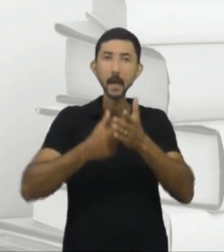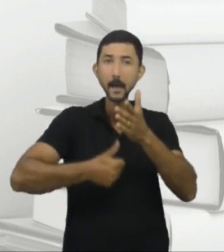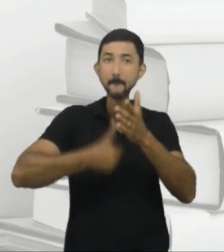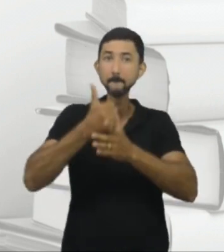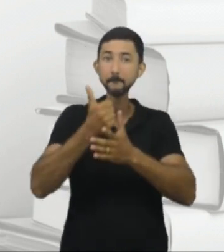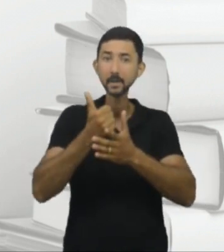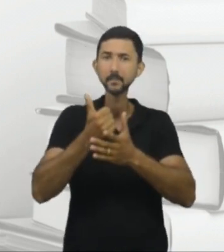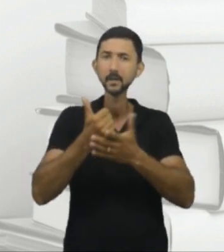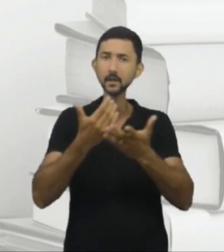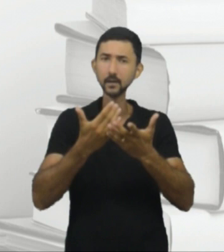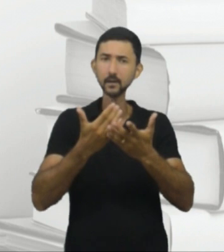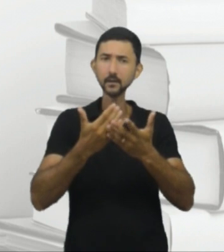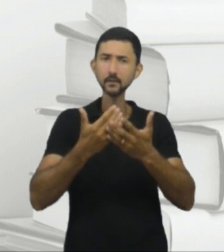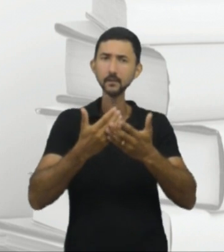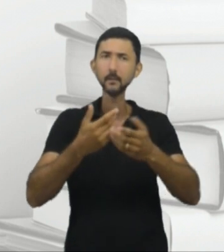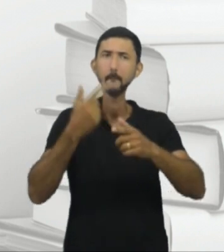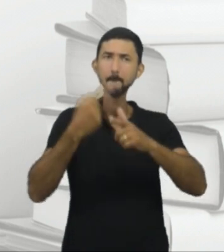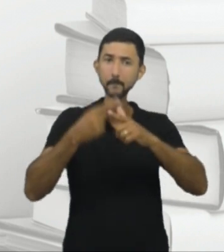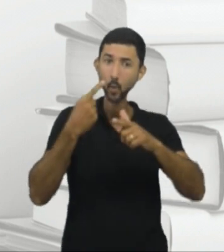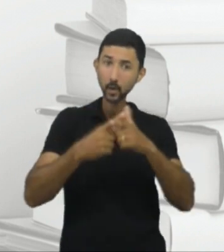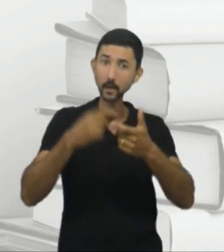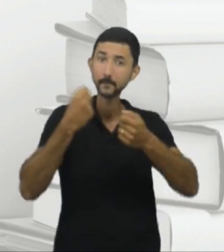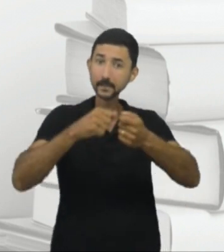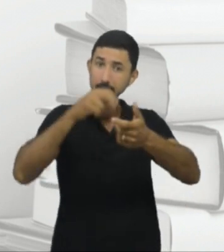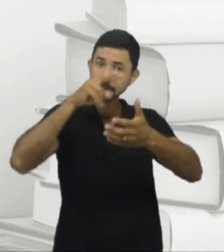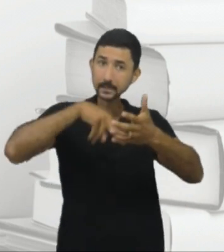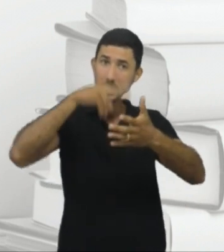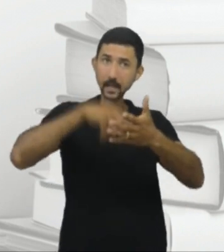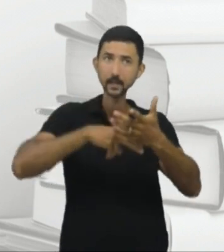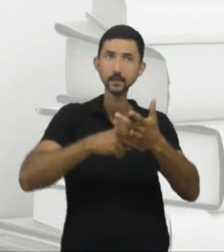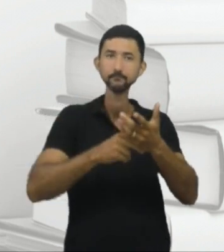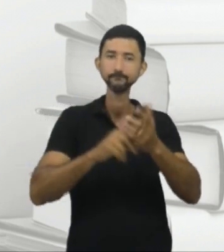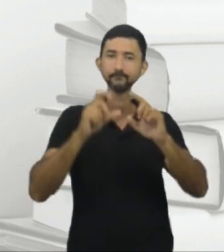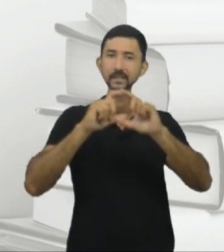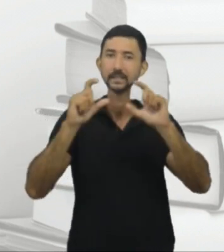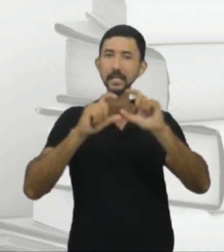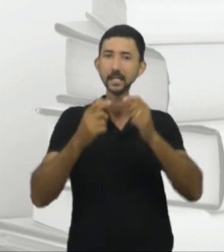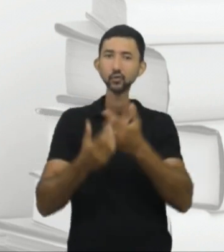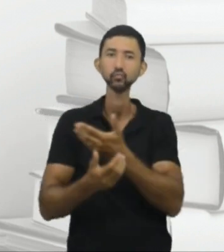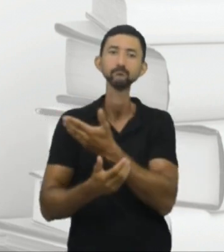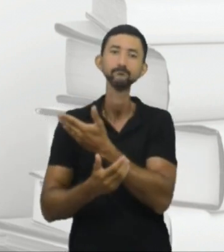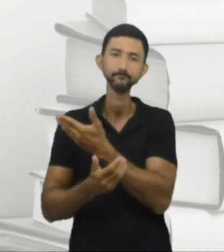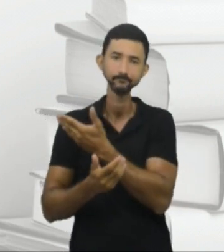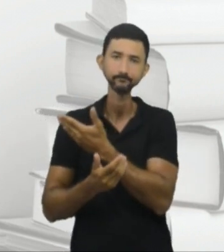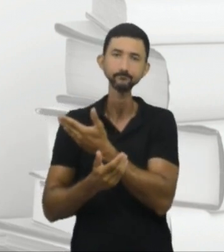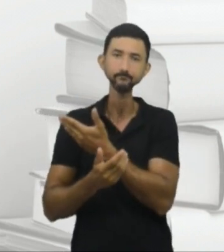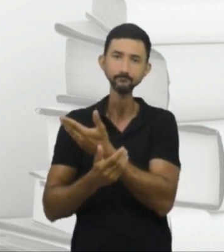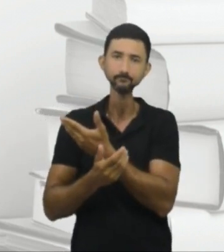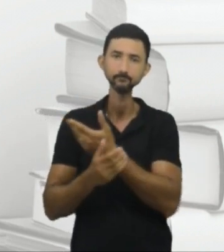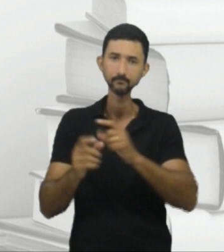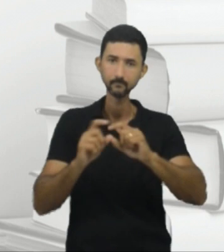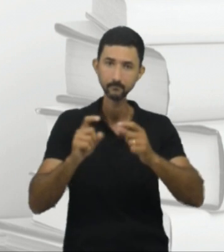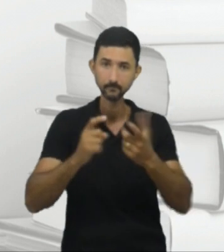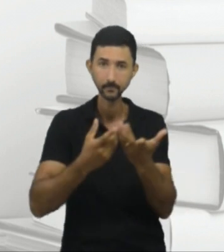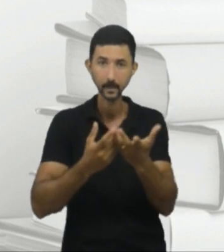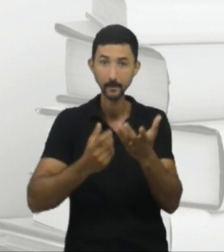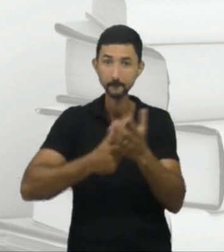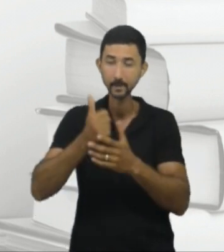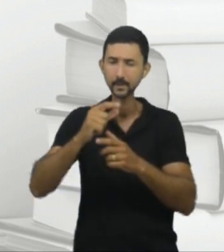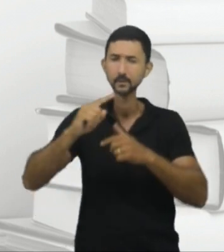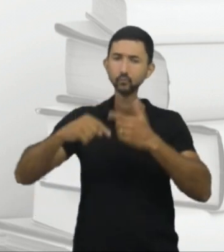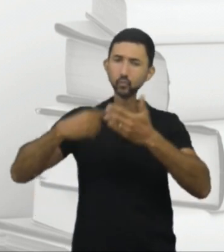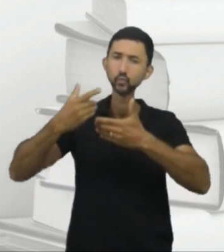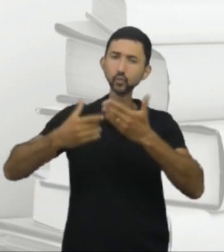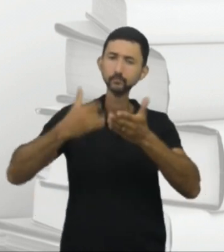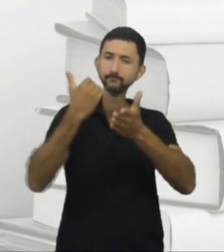primeira razão, ou seja, essa aqui, nesse trechinho que você está acompanhando aí. É a primeira razão. E as